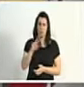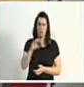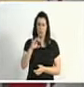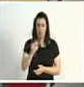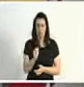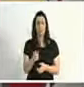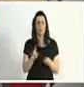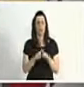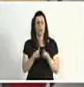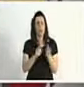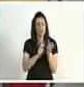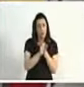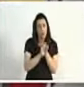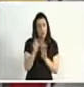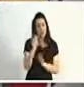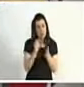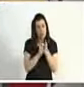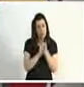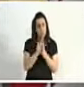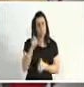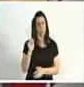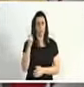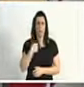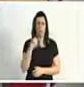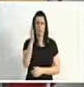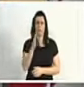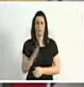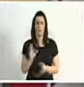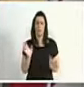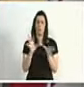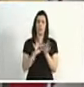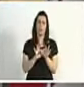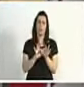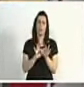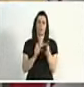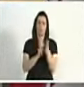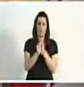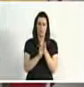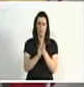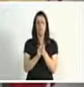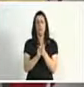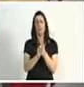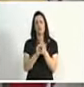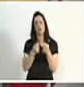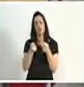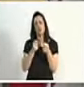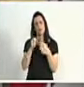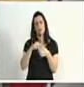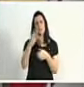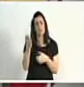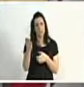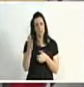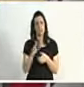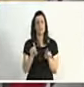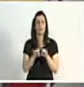Auditores Fiscais da Receita Federal do Brasil, a União dos Auditores Federais de Controle Externo, a Auditar,